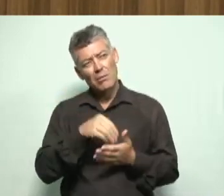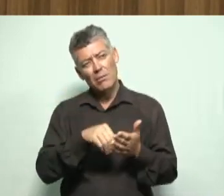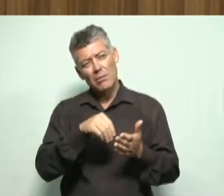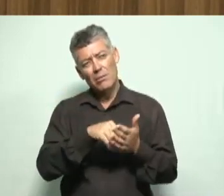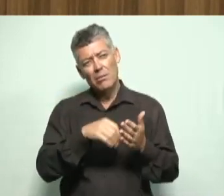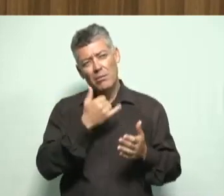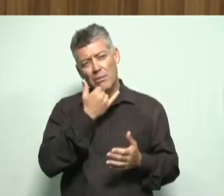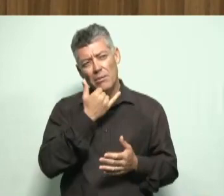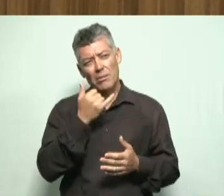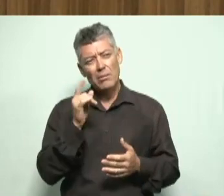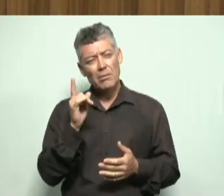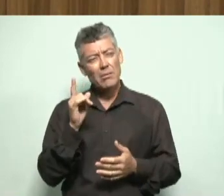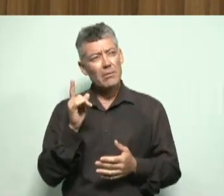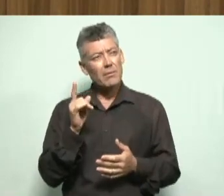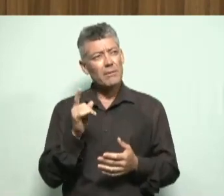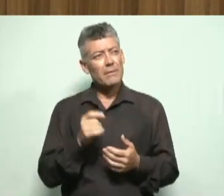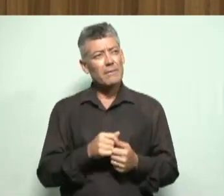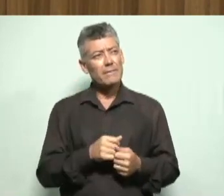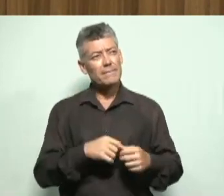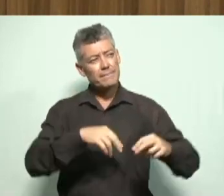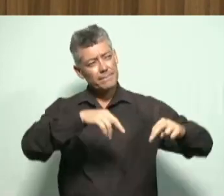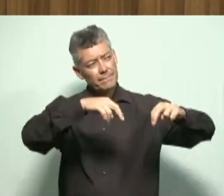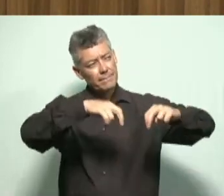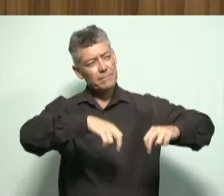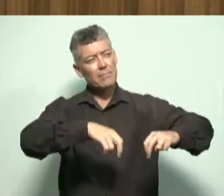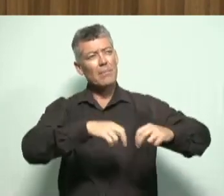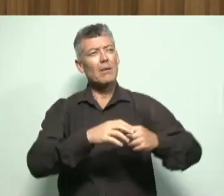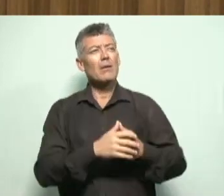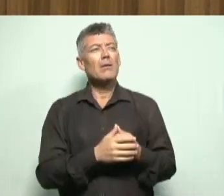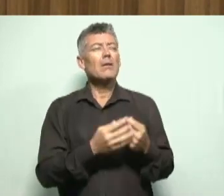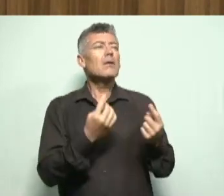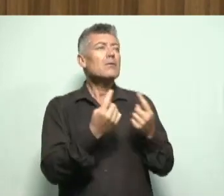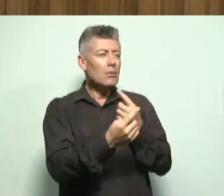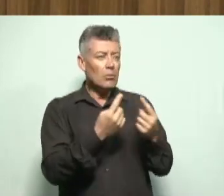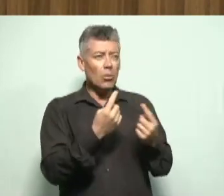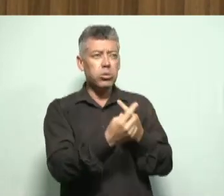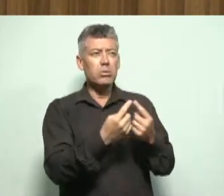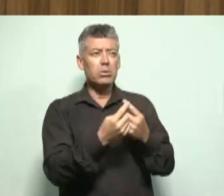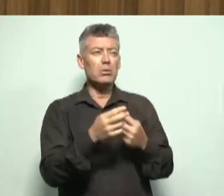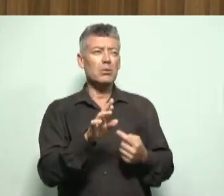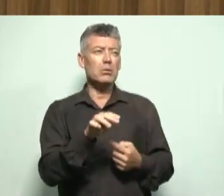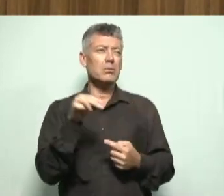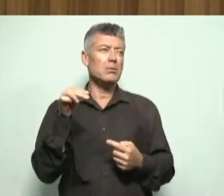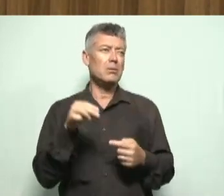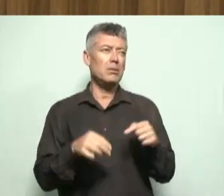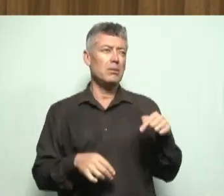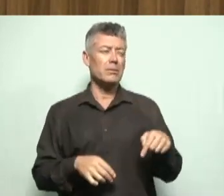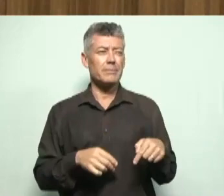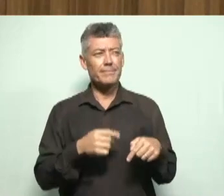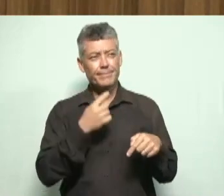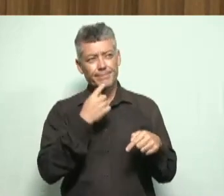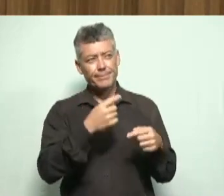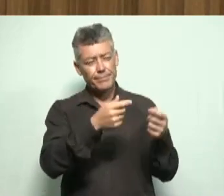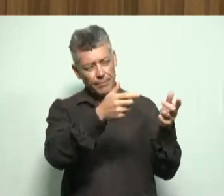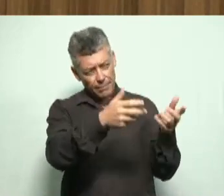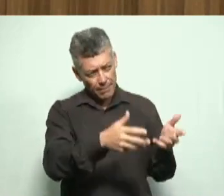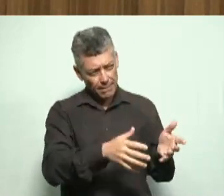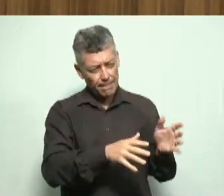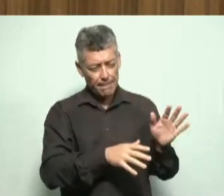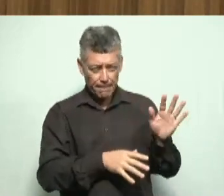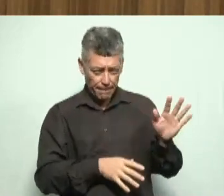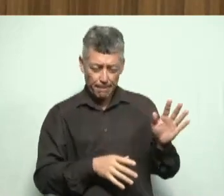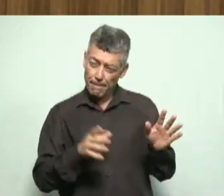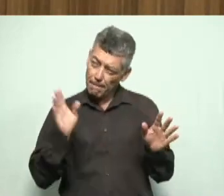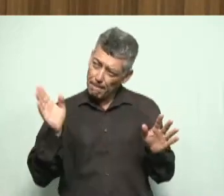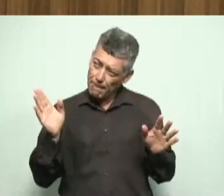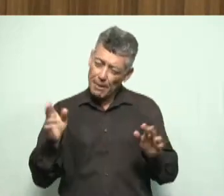deu para ter sentado com o chefe da facção criminosa aqui no Rio Grande do Norte. Não, eu fui lá explicar ao bichinho como